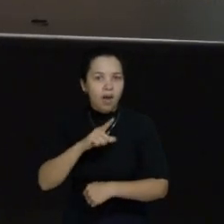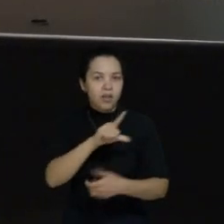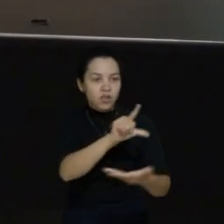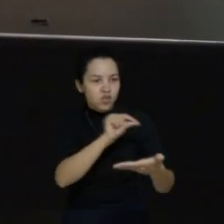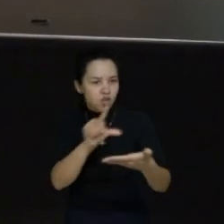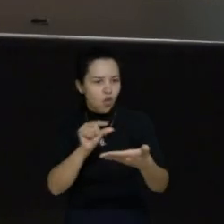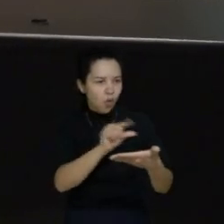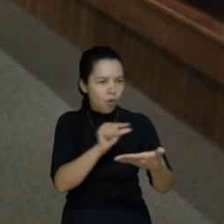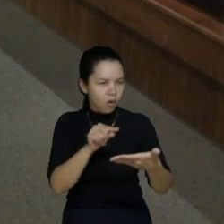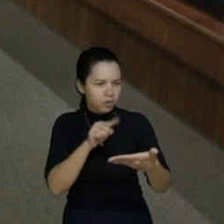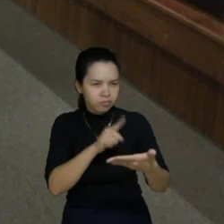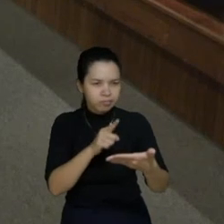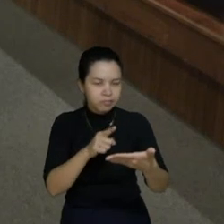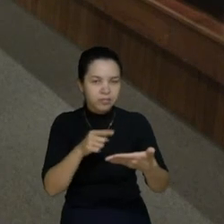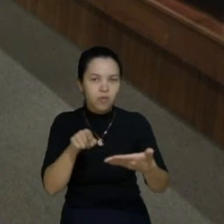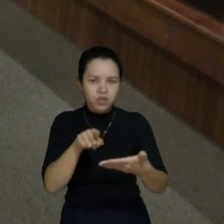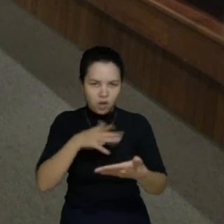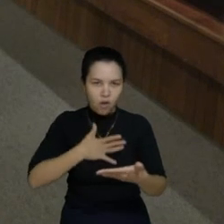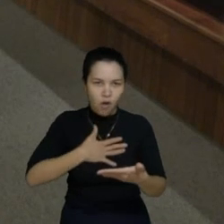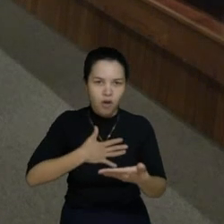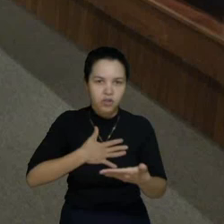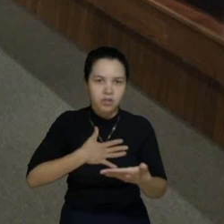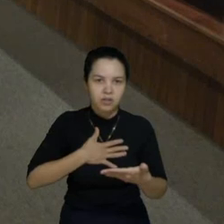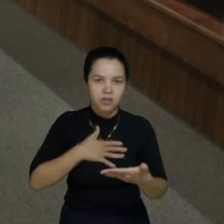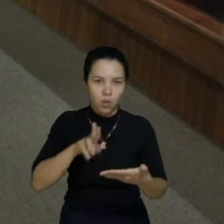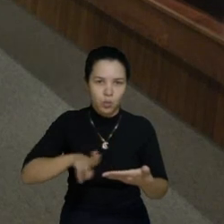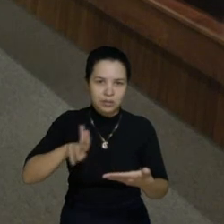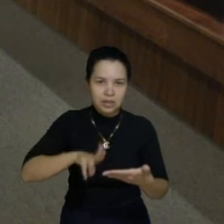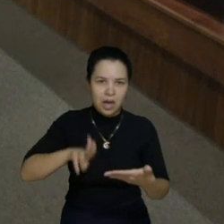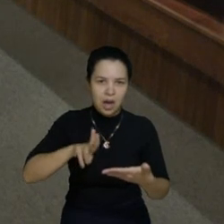quem gosta de usar questões de múltipla escolha